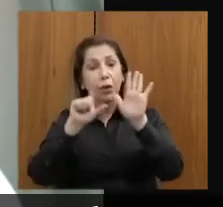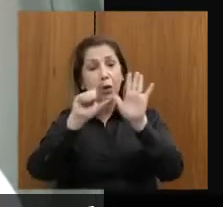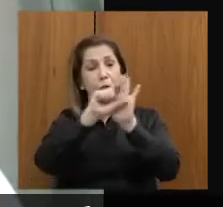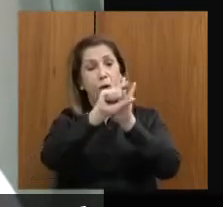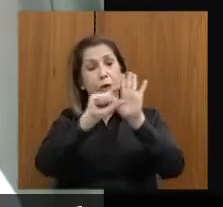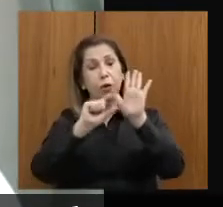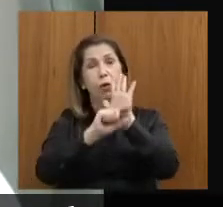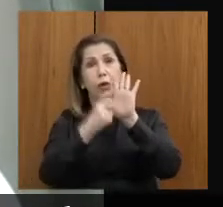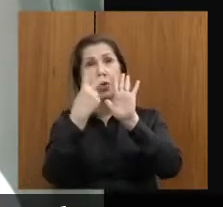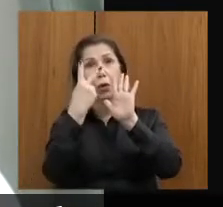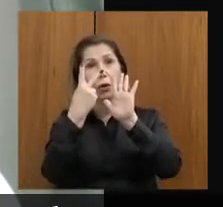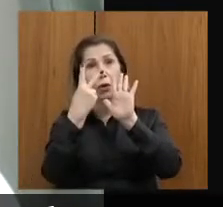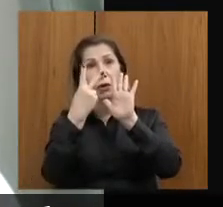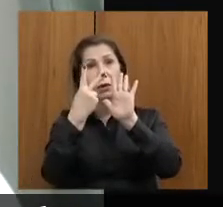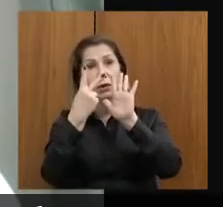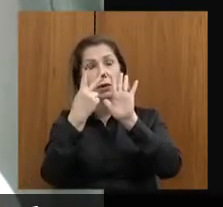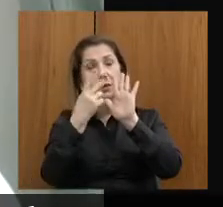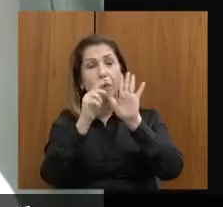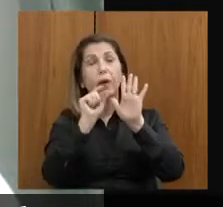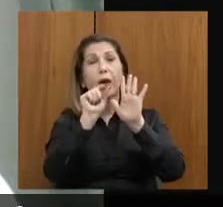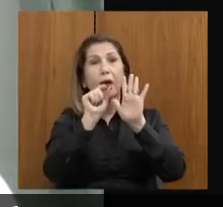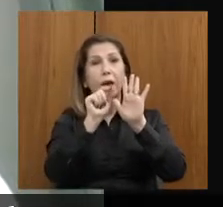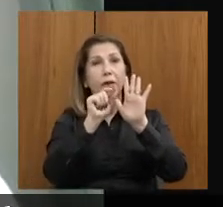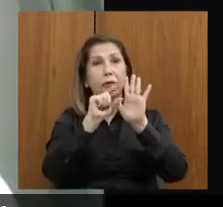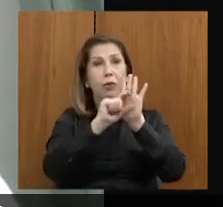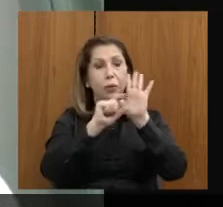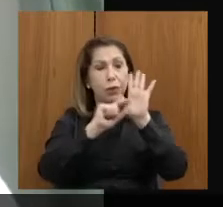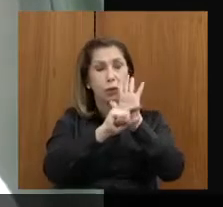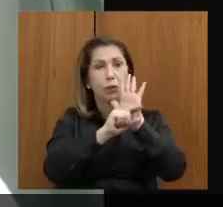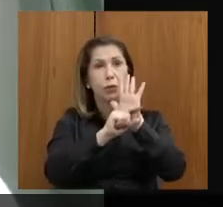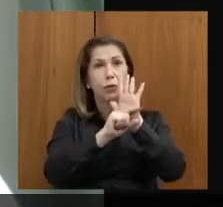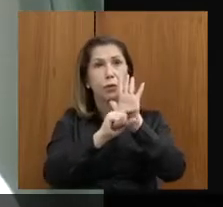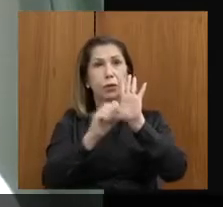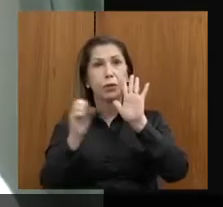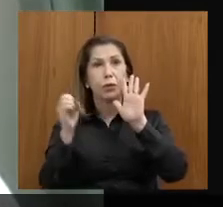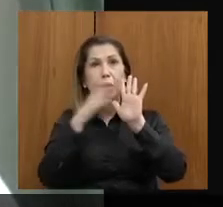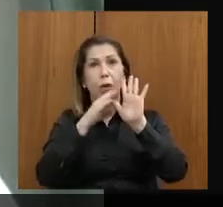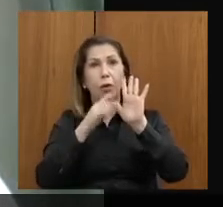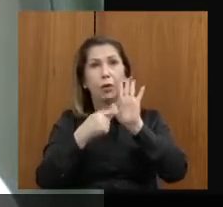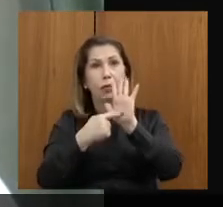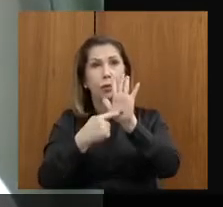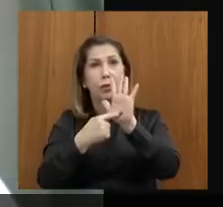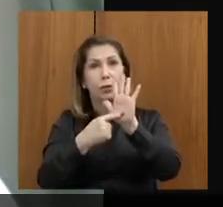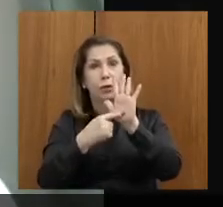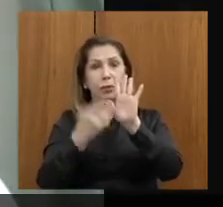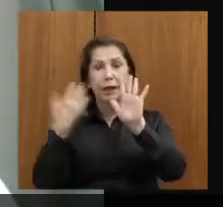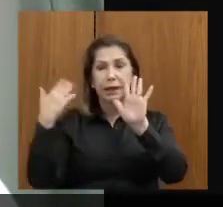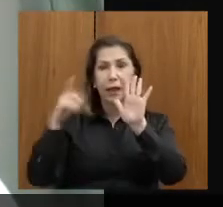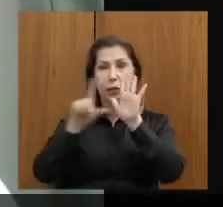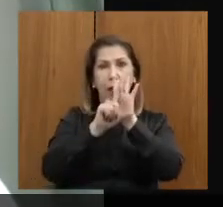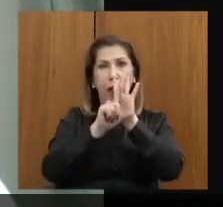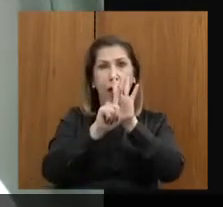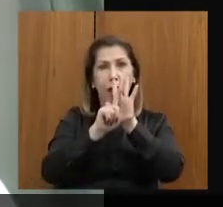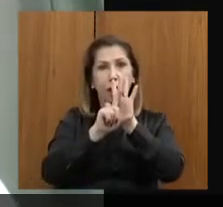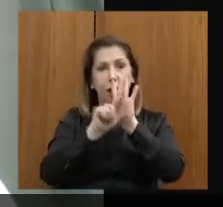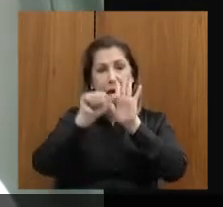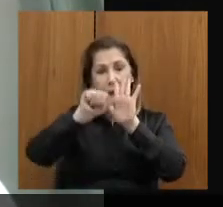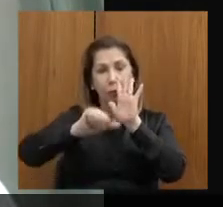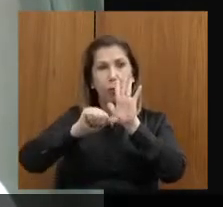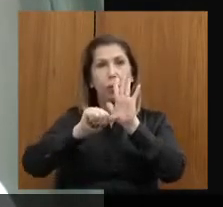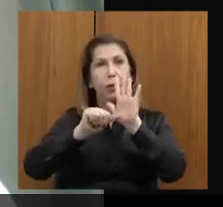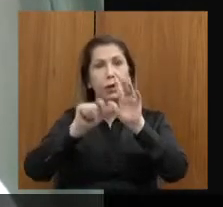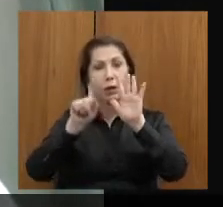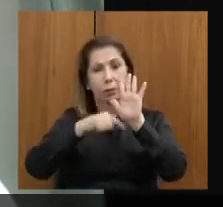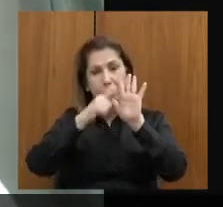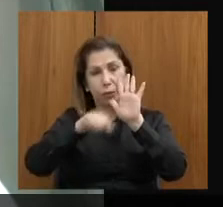declarou extinta né naquela data a escravidão e quartinho revogam-se as disposições em contrário e na verdade